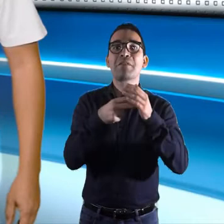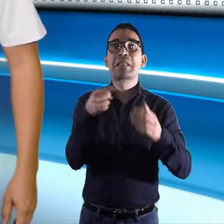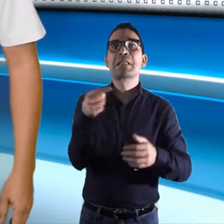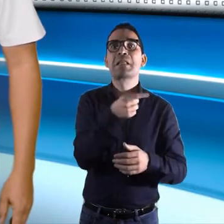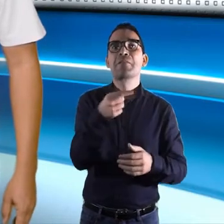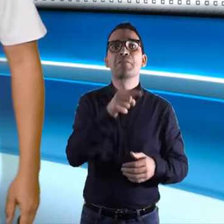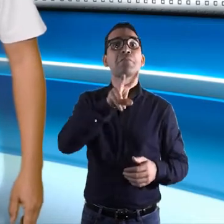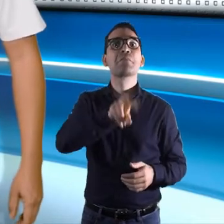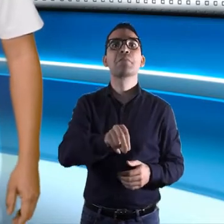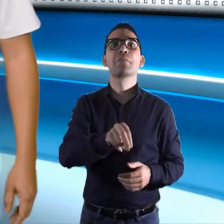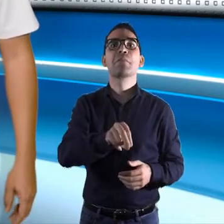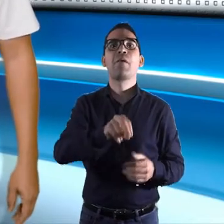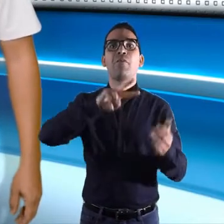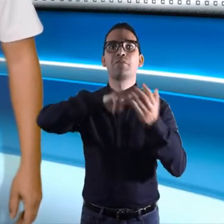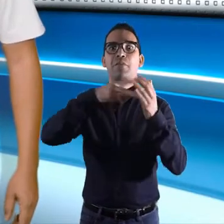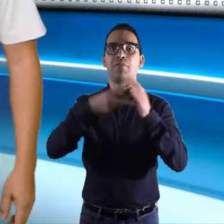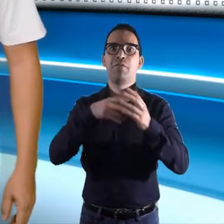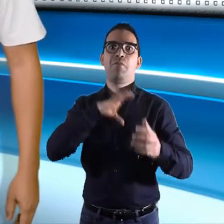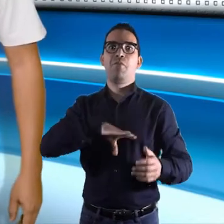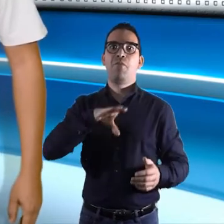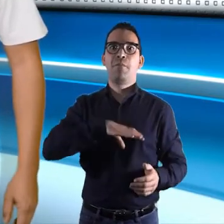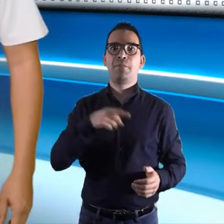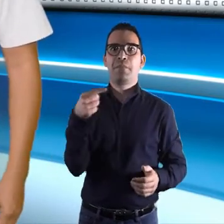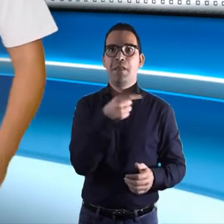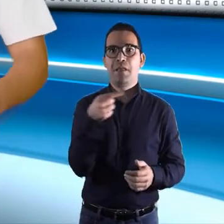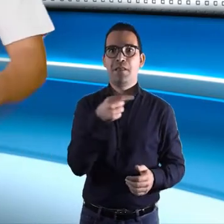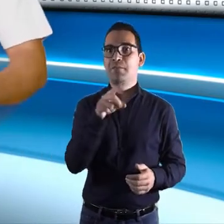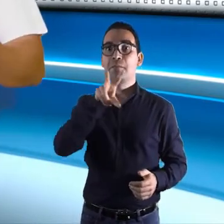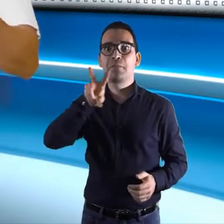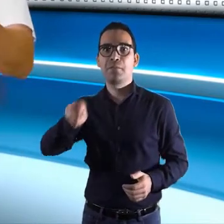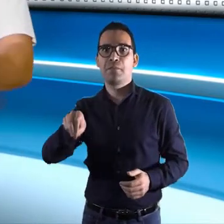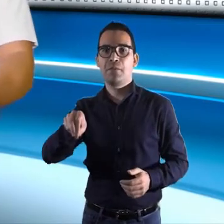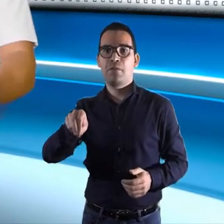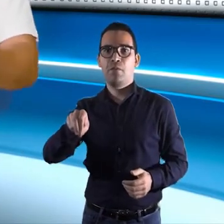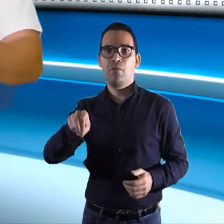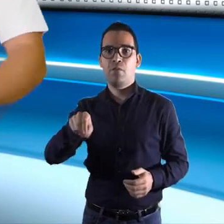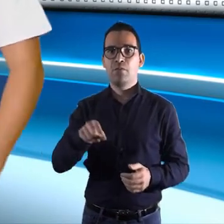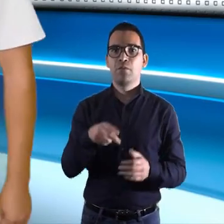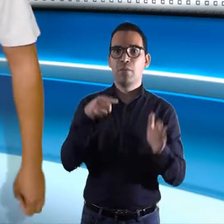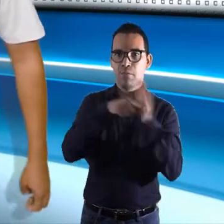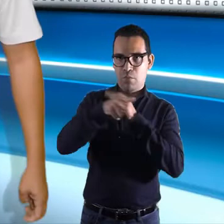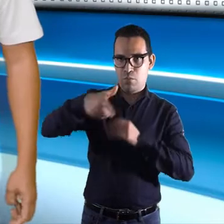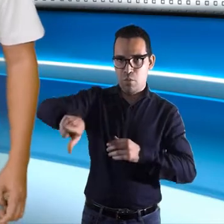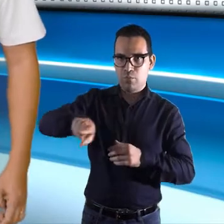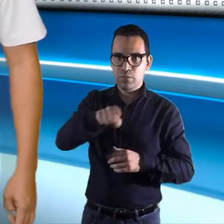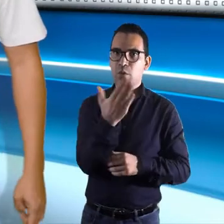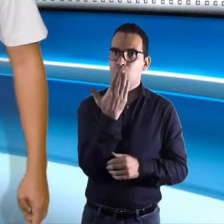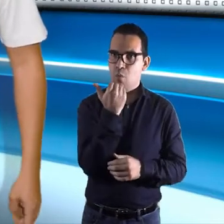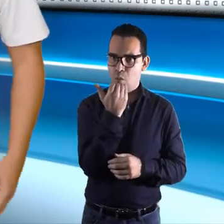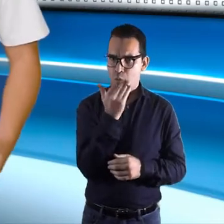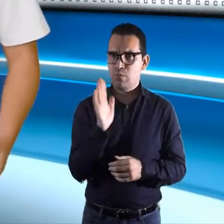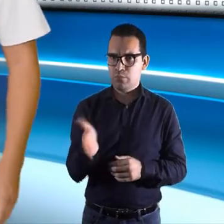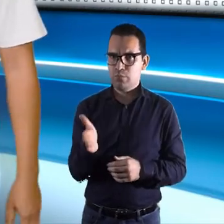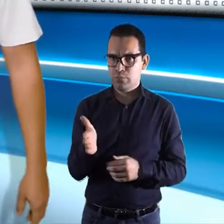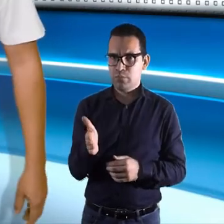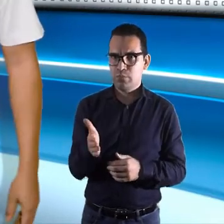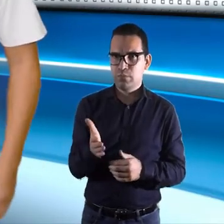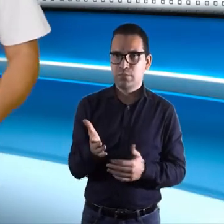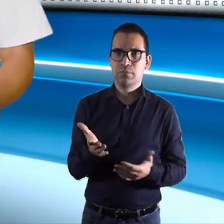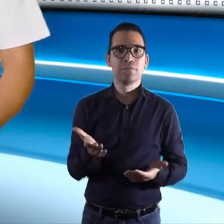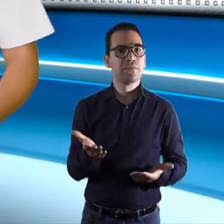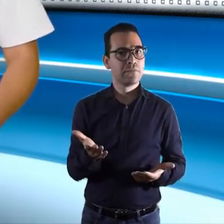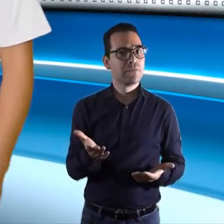almocei. Já ao perguntar, você já tomou o café da manhã hoje? Você vai